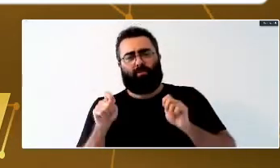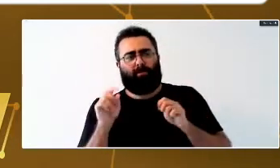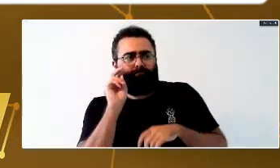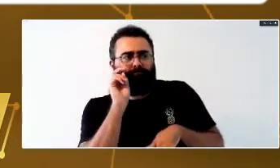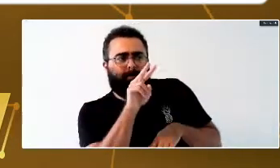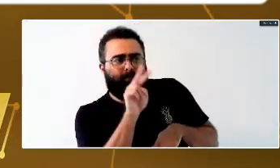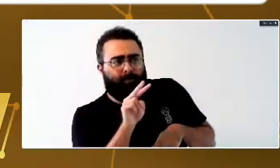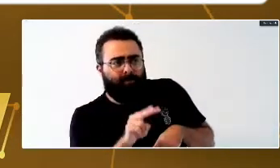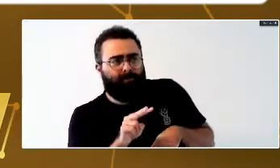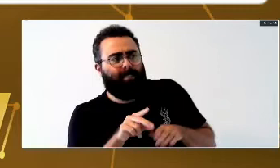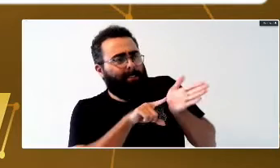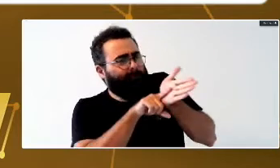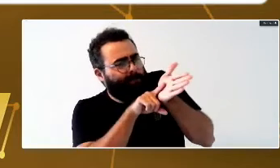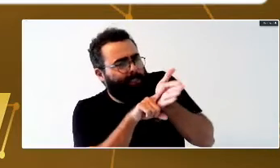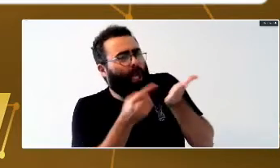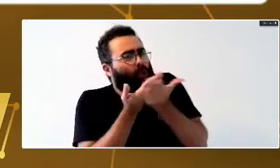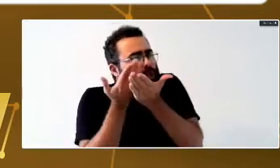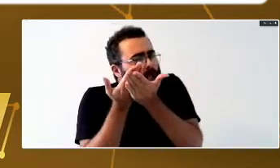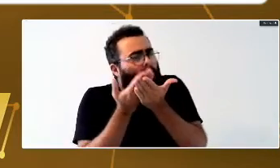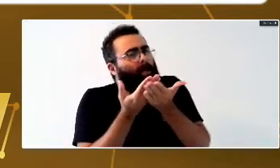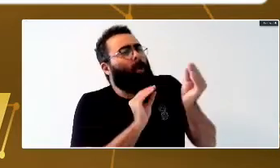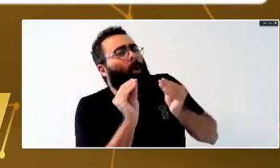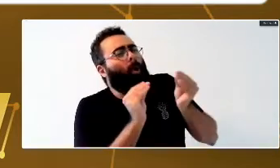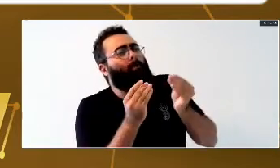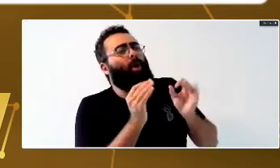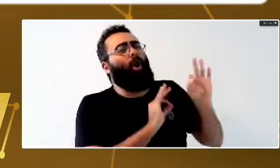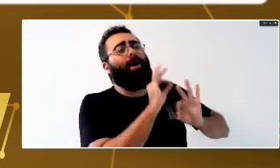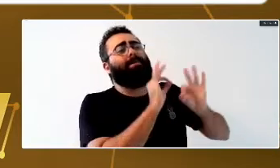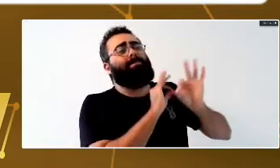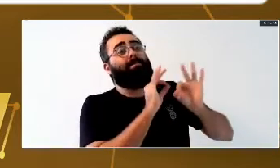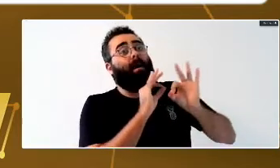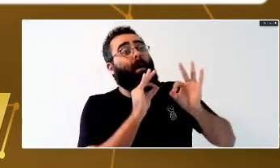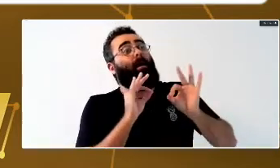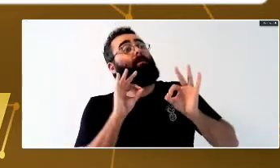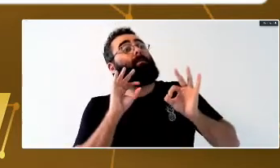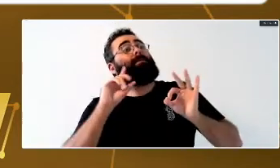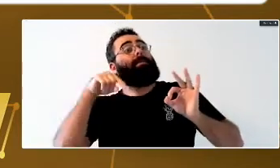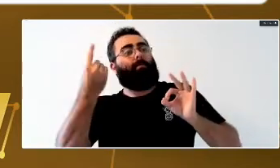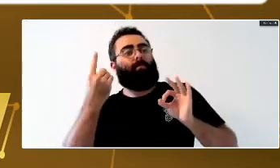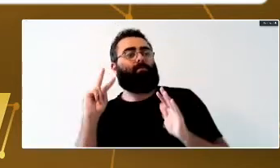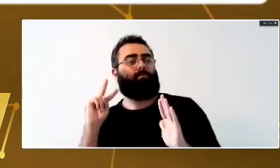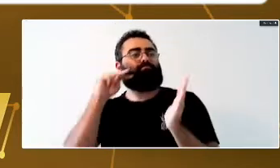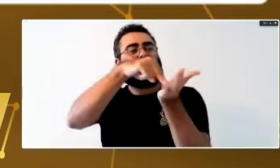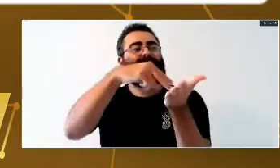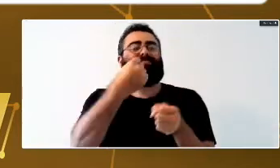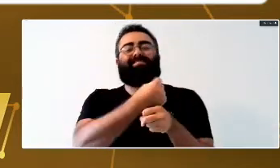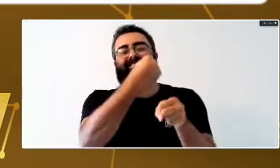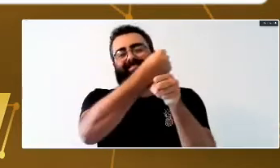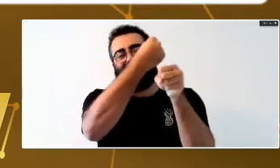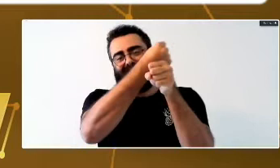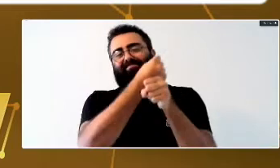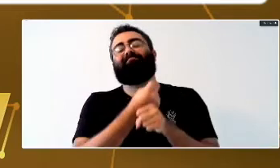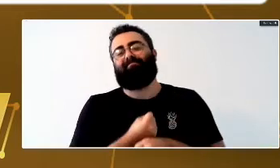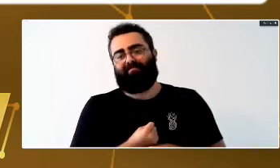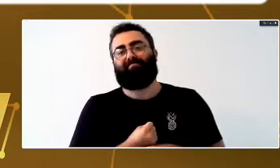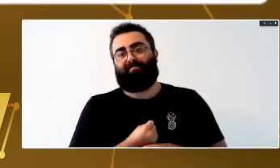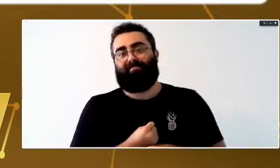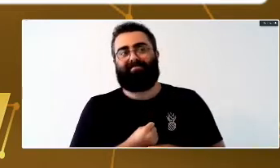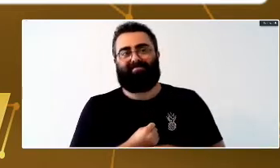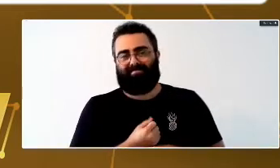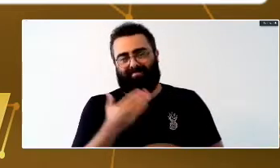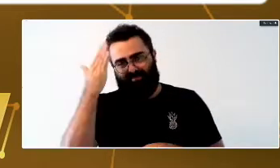de qualidade à fase de planejamento dos nossos empreendimentos, de forma que quando a gente vá para a etapa